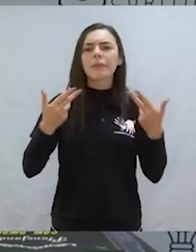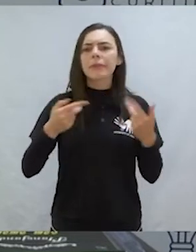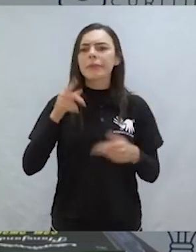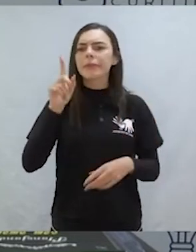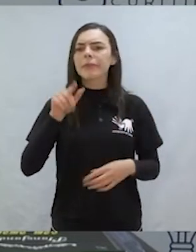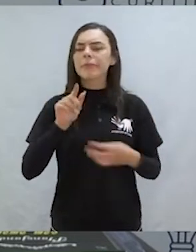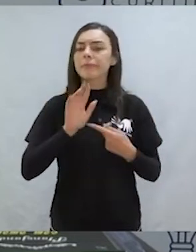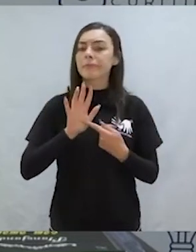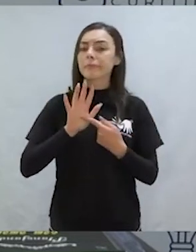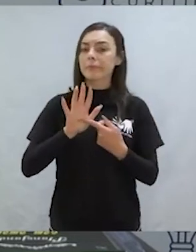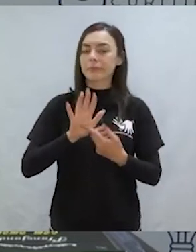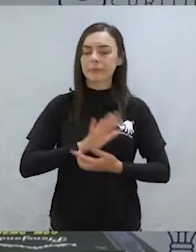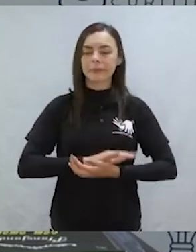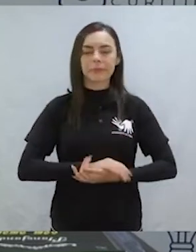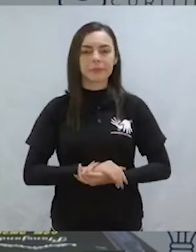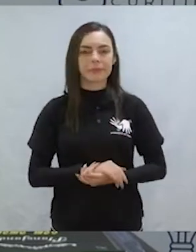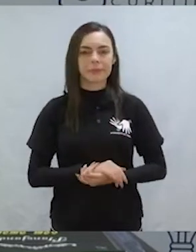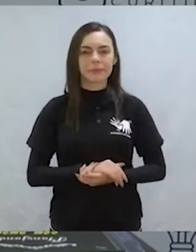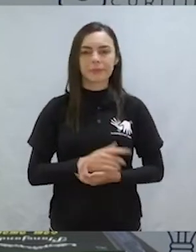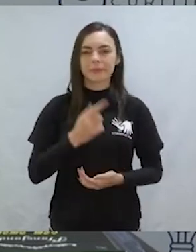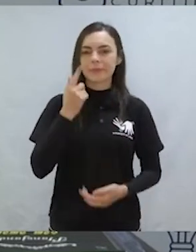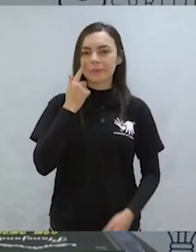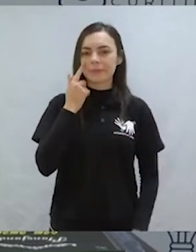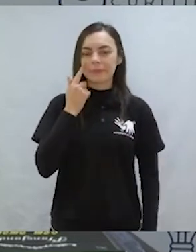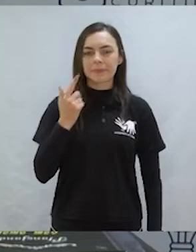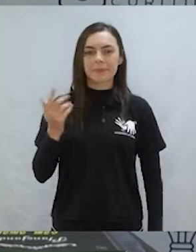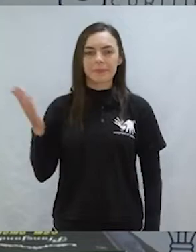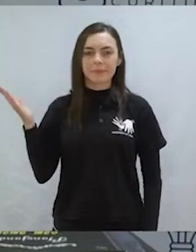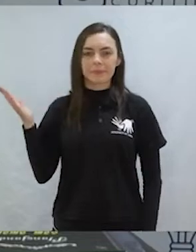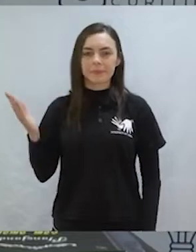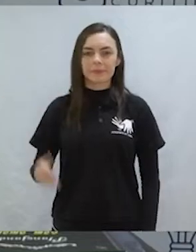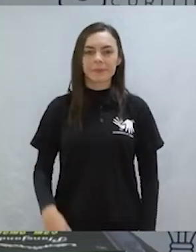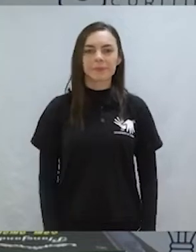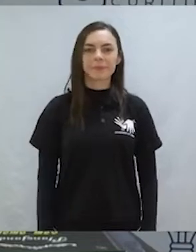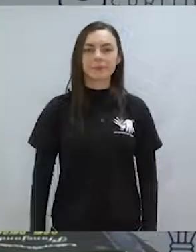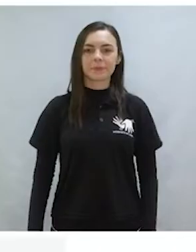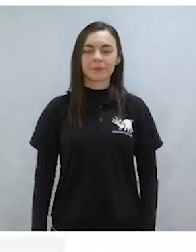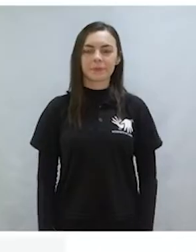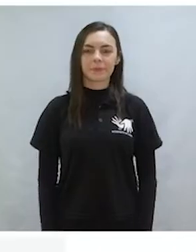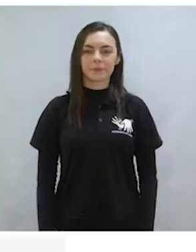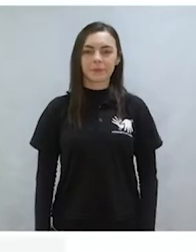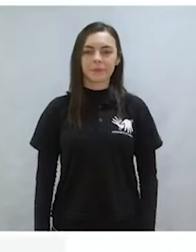que animal é esse que vai aparecer aqui. Olhem lá.